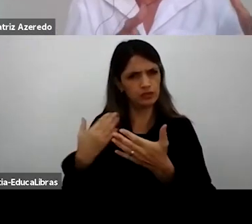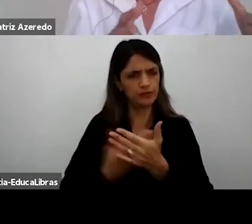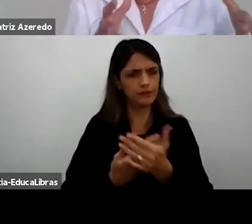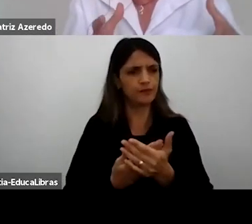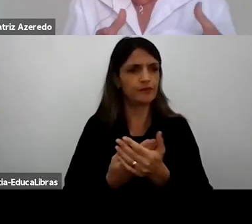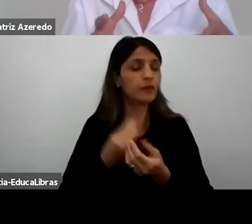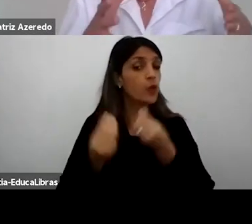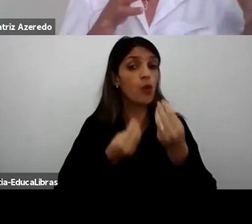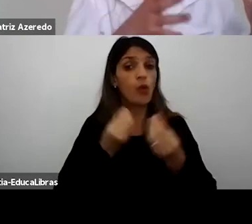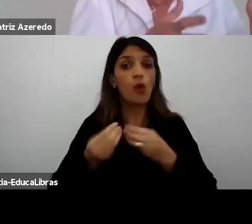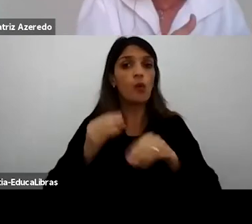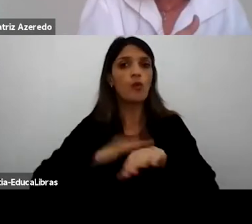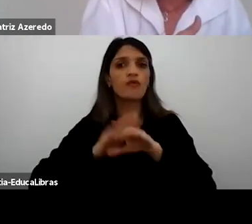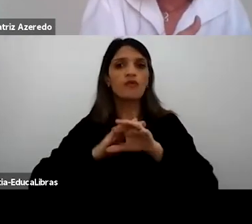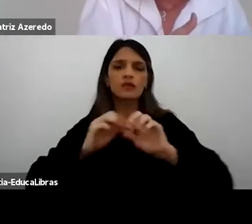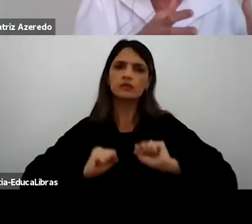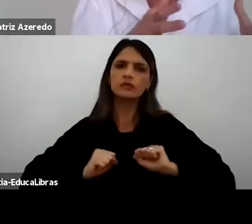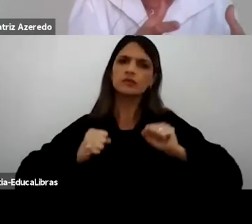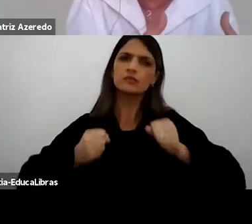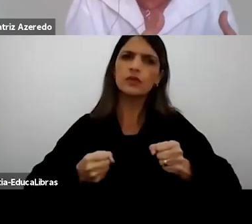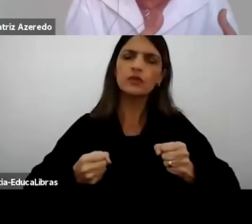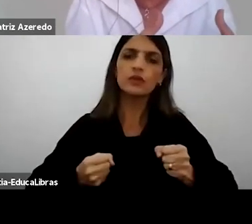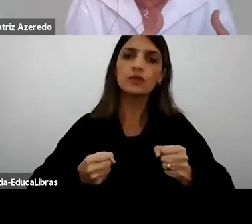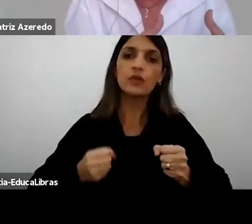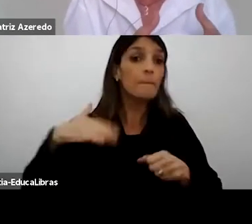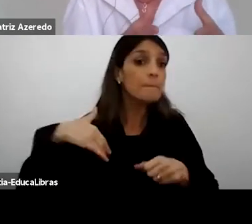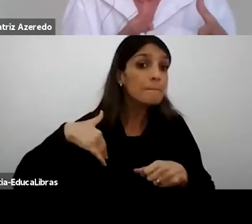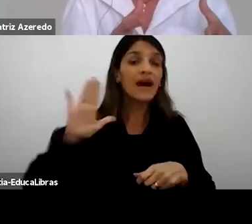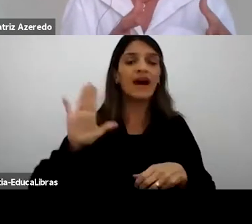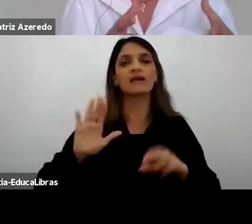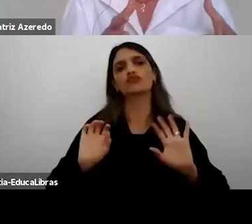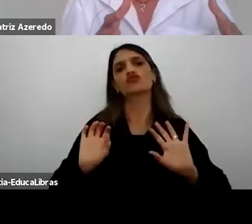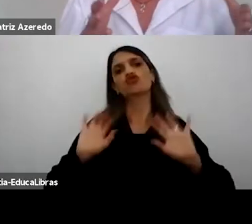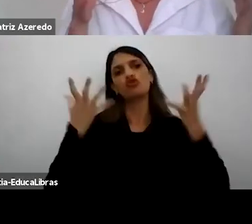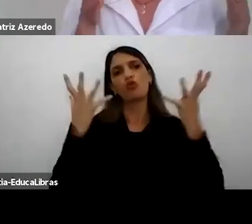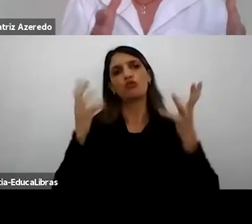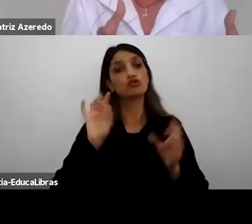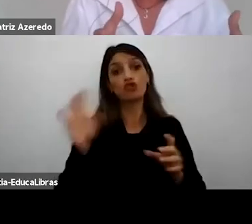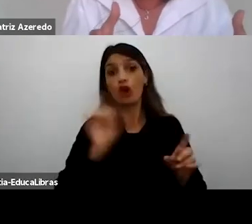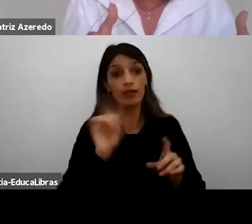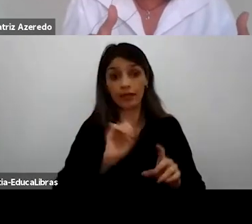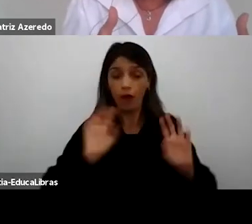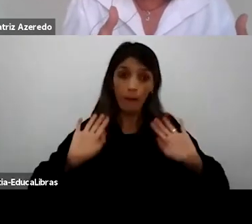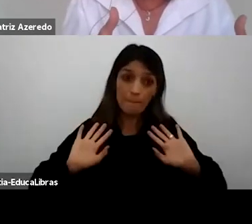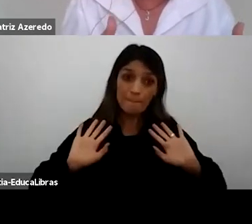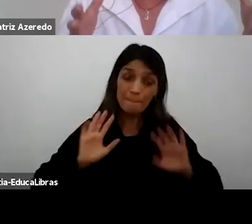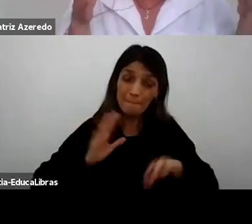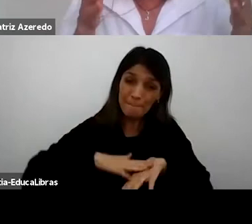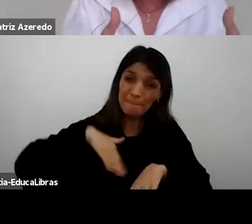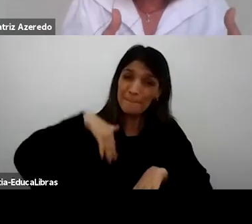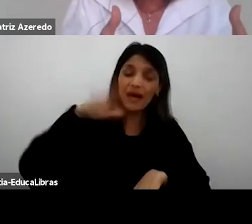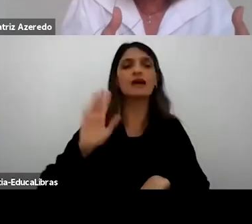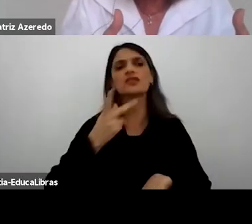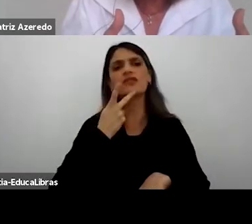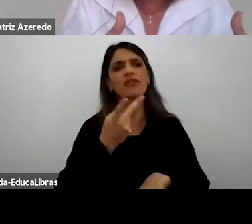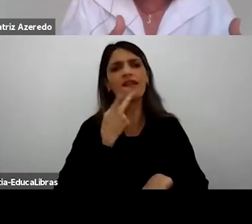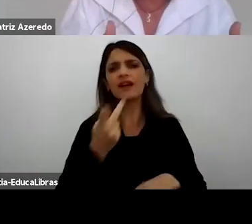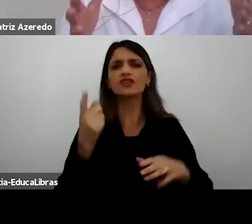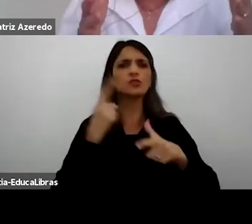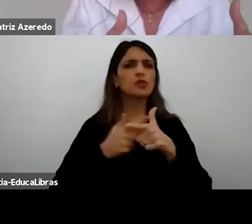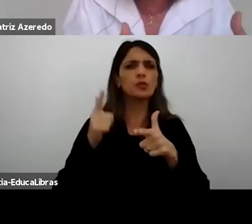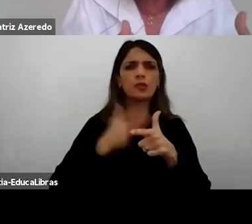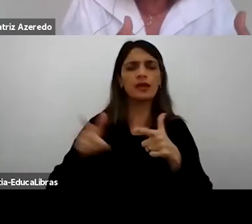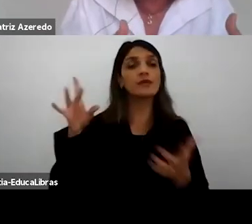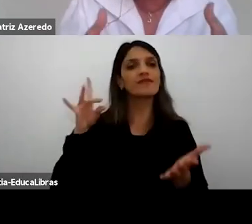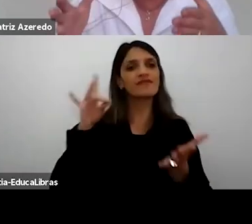tem sido feito um esforço para além do show, do entretenimento, falar de questões, né? Falar de problemas reais,